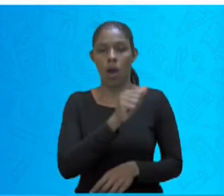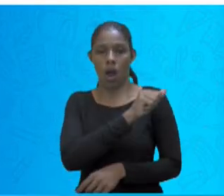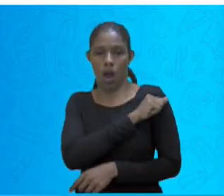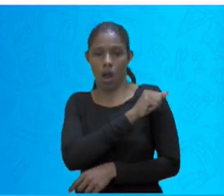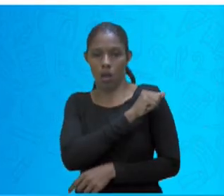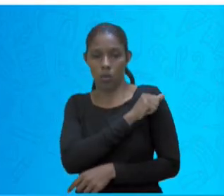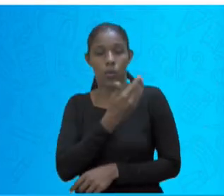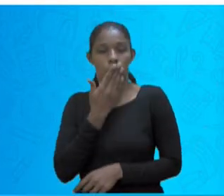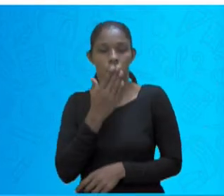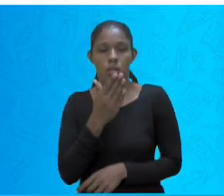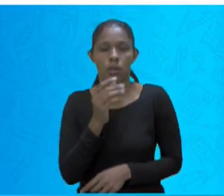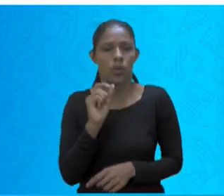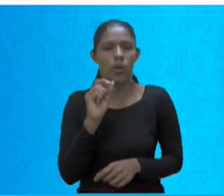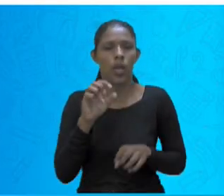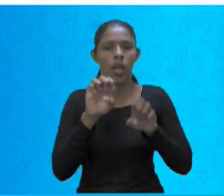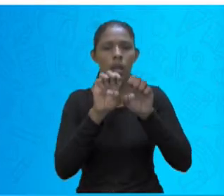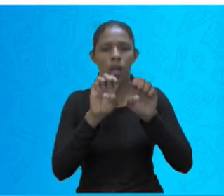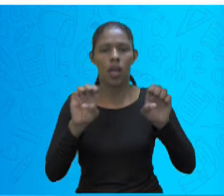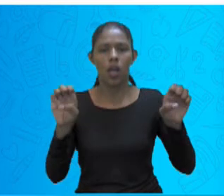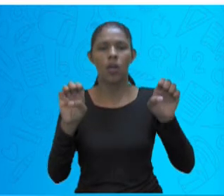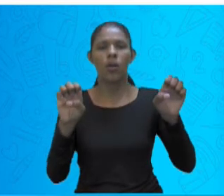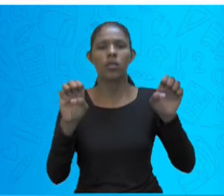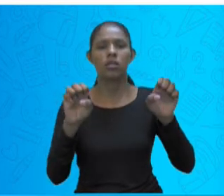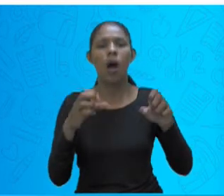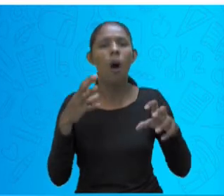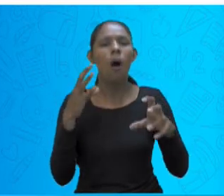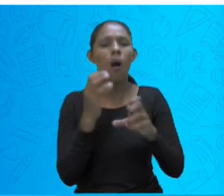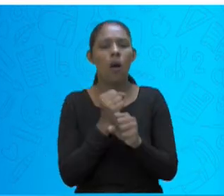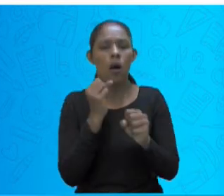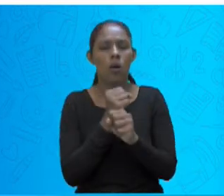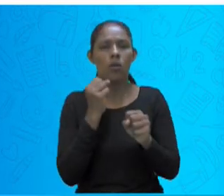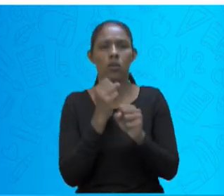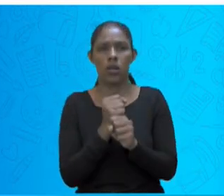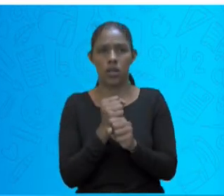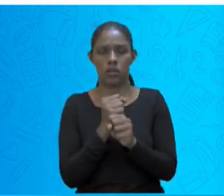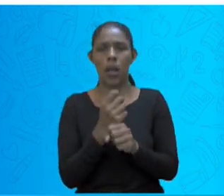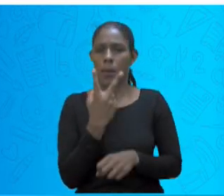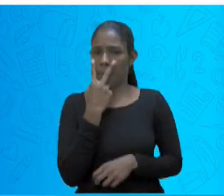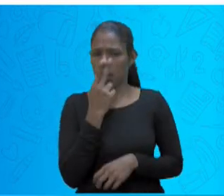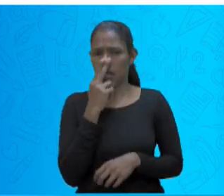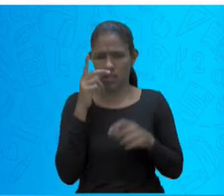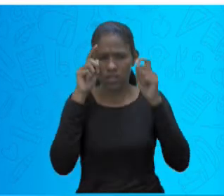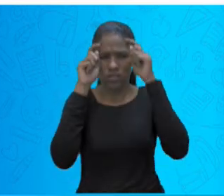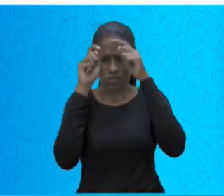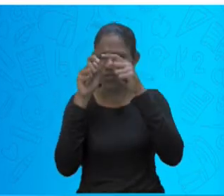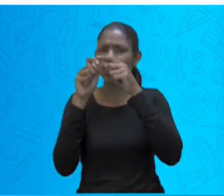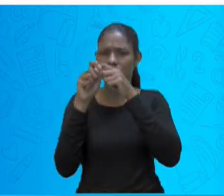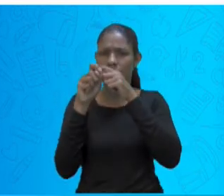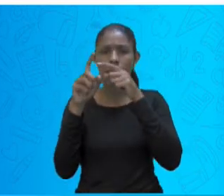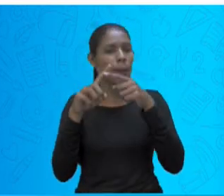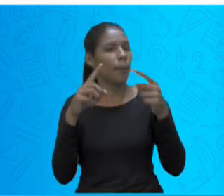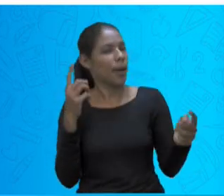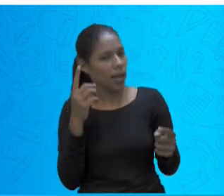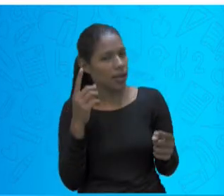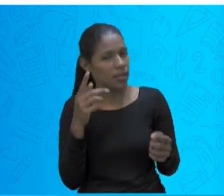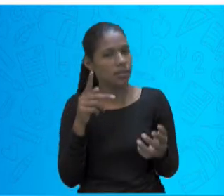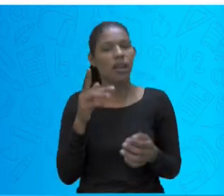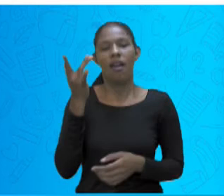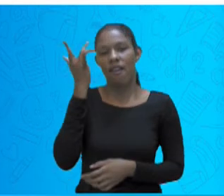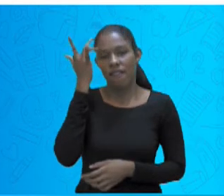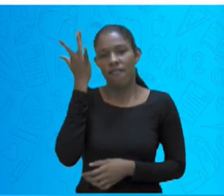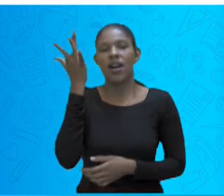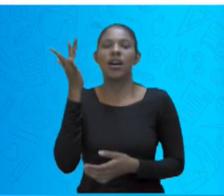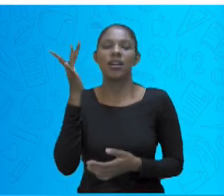valor desta expressão. Parece difícil, né? Mas não é. Aplicando as propriedades que